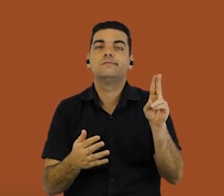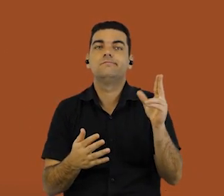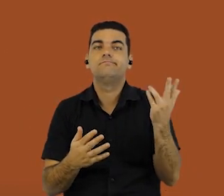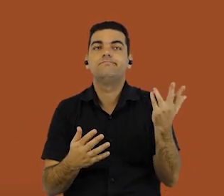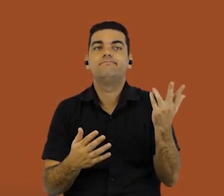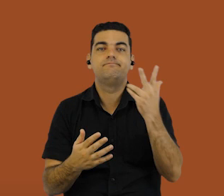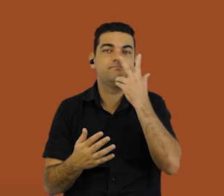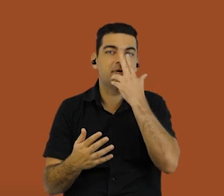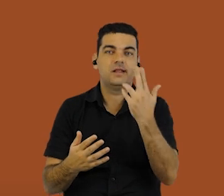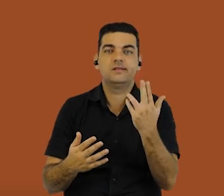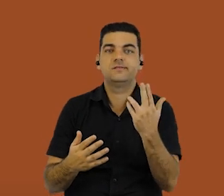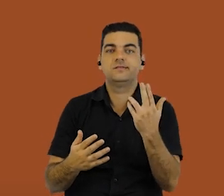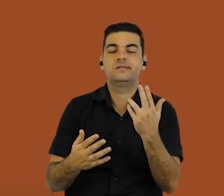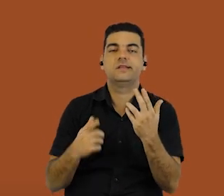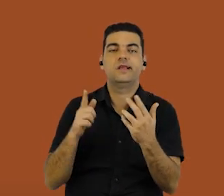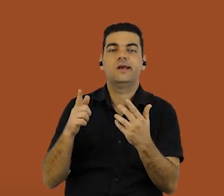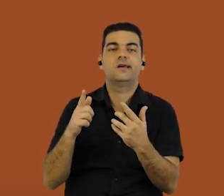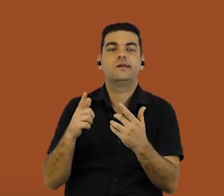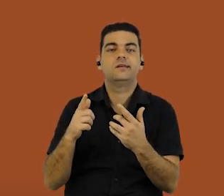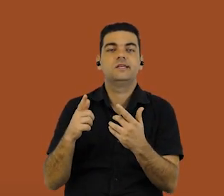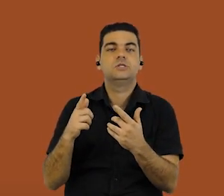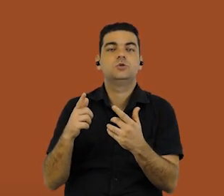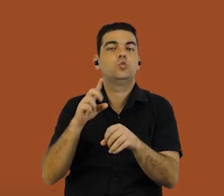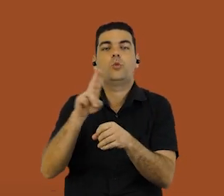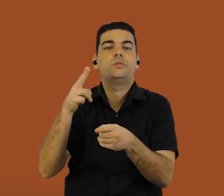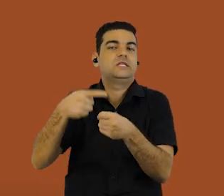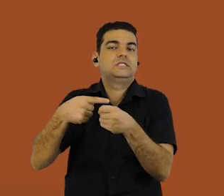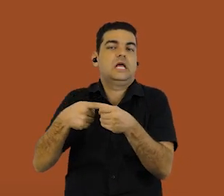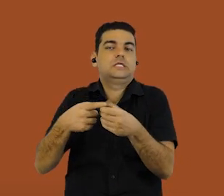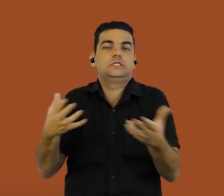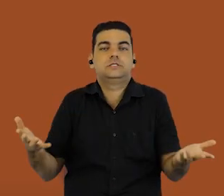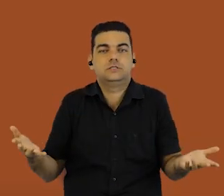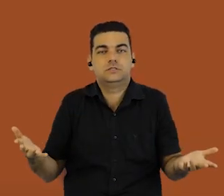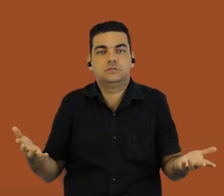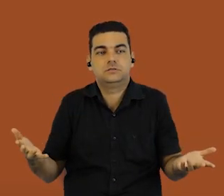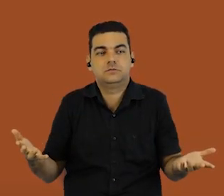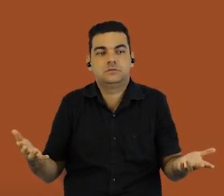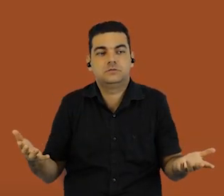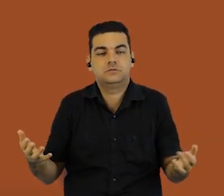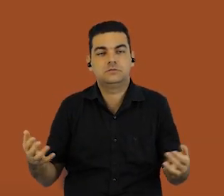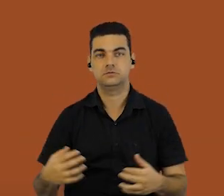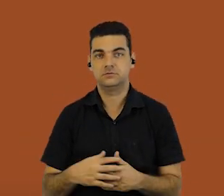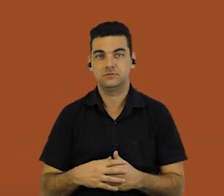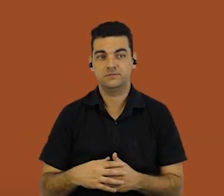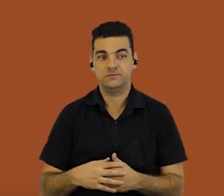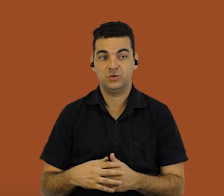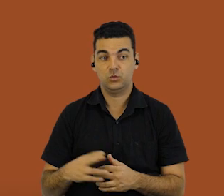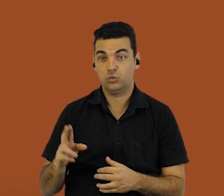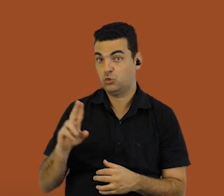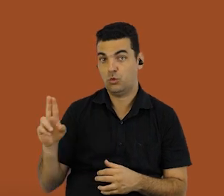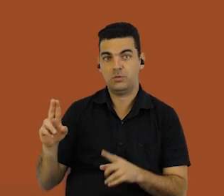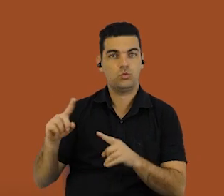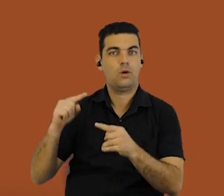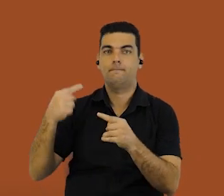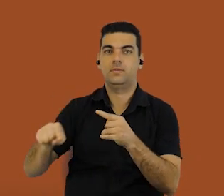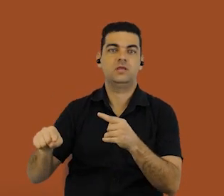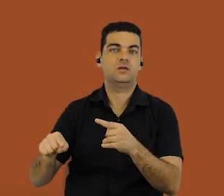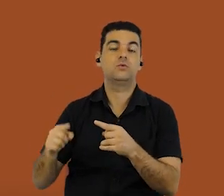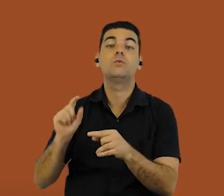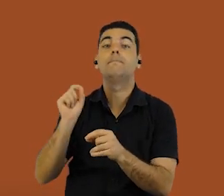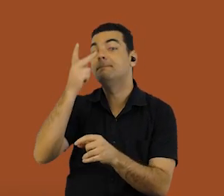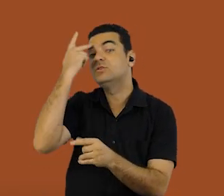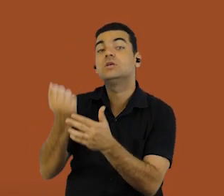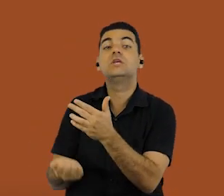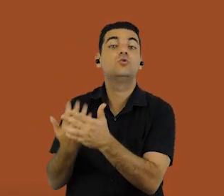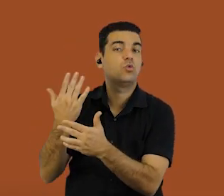tem papiro de Moscou, papiro de Paris, papiro de Hind, os nomes não condizem